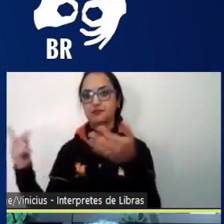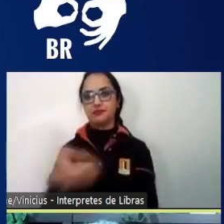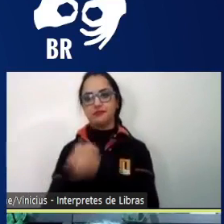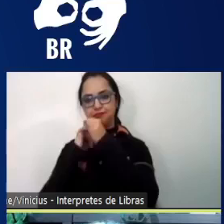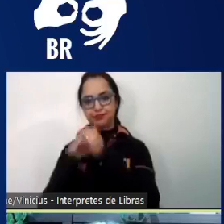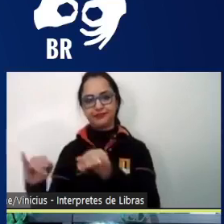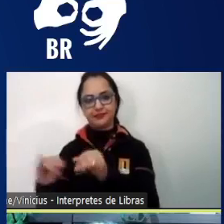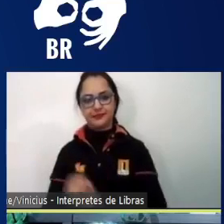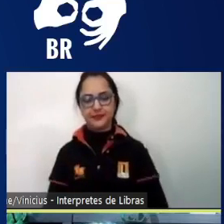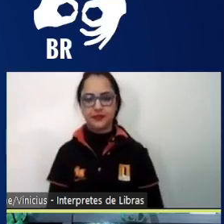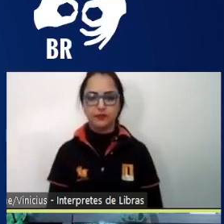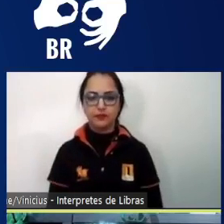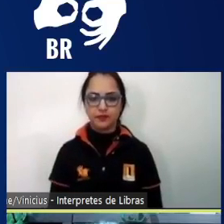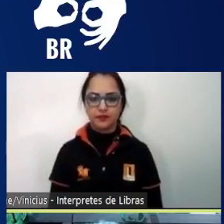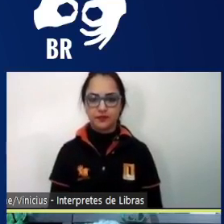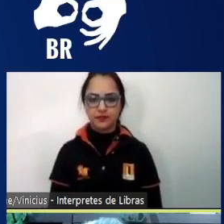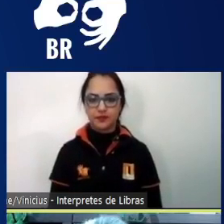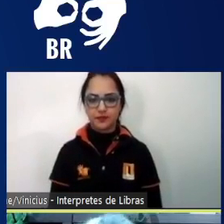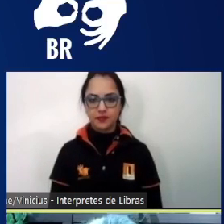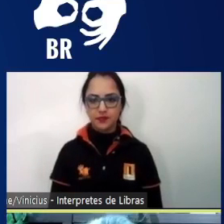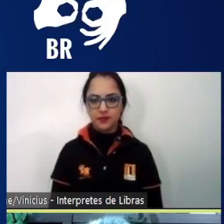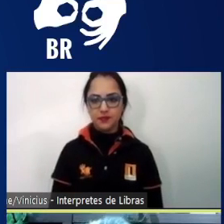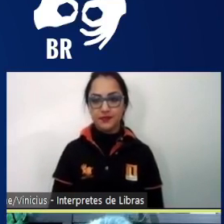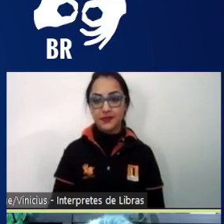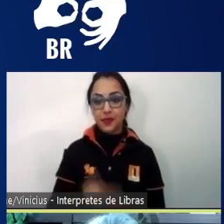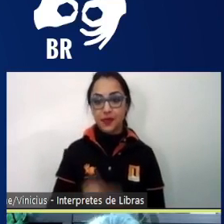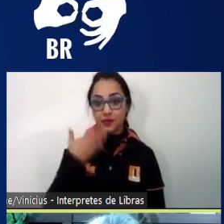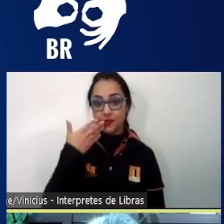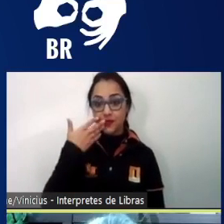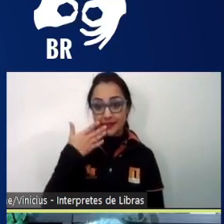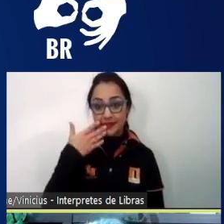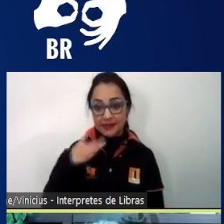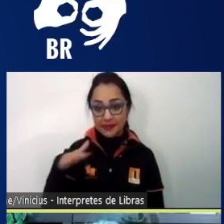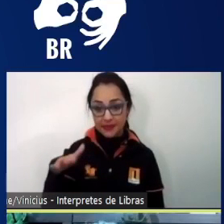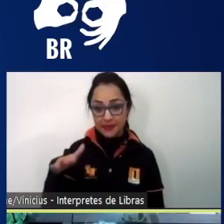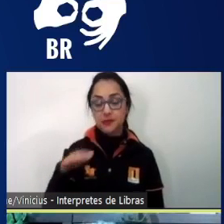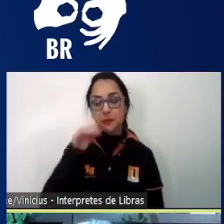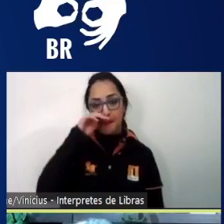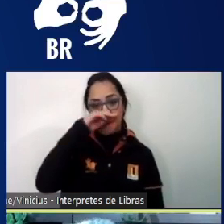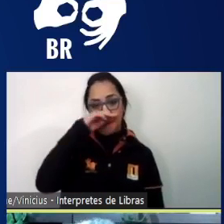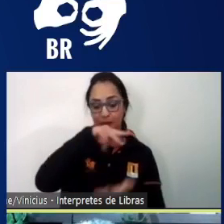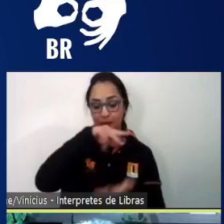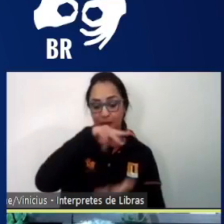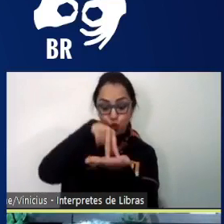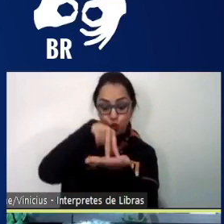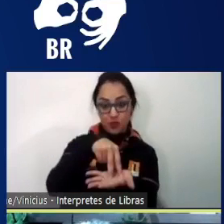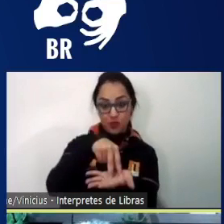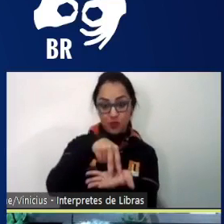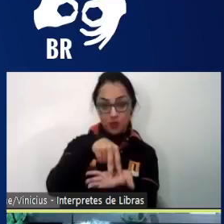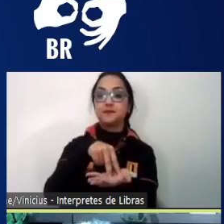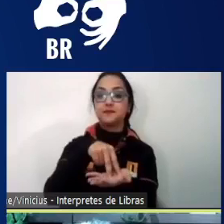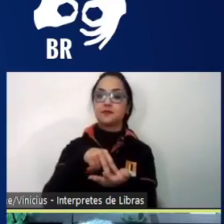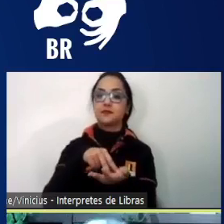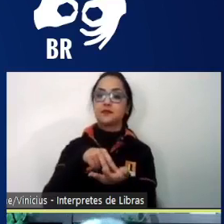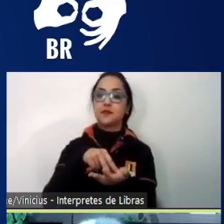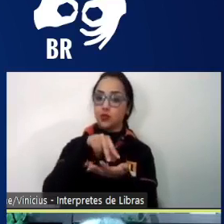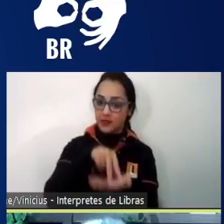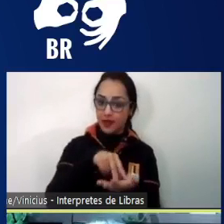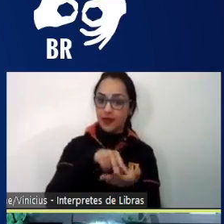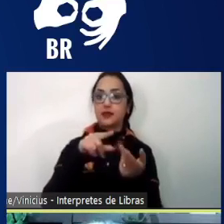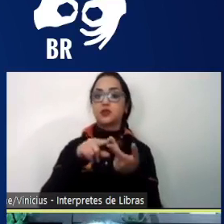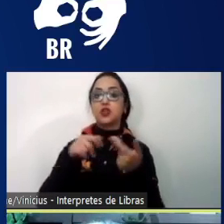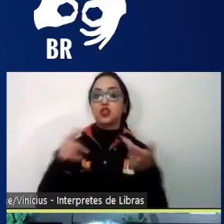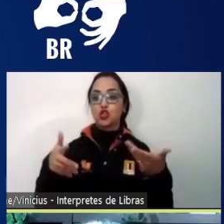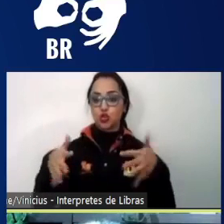Então, trabalhar na questão da sustentabilidade, da diversidade e da inclusão é uma forma muito mais